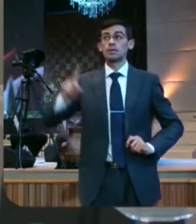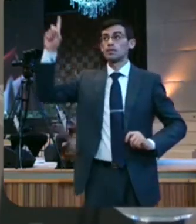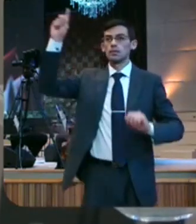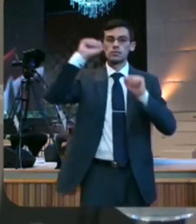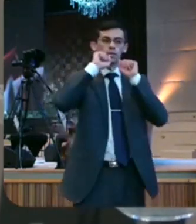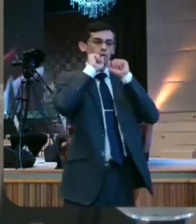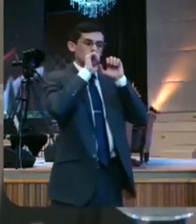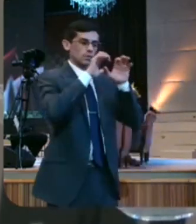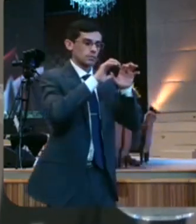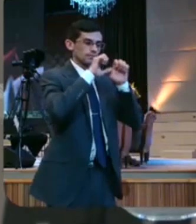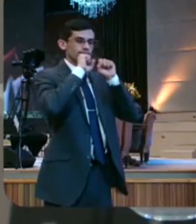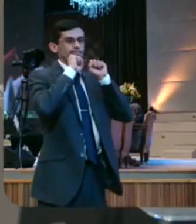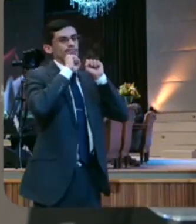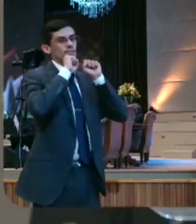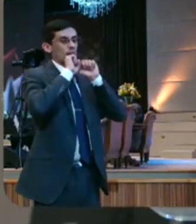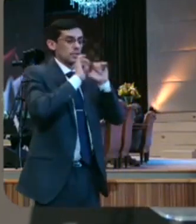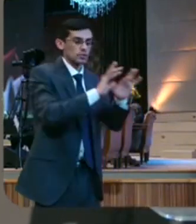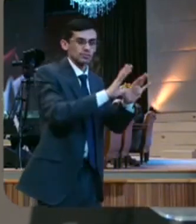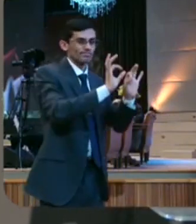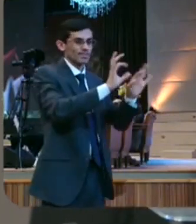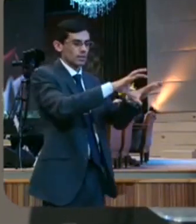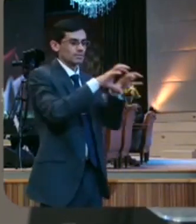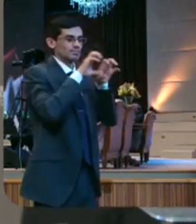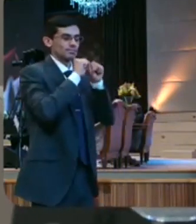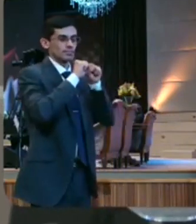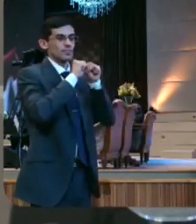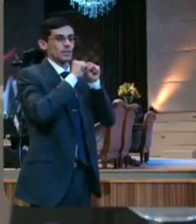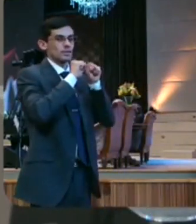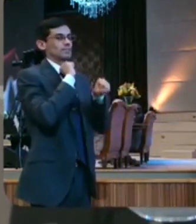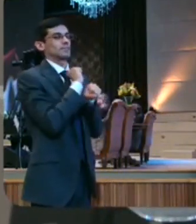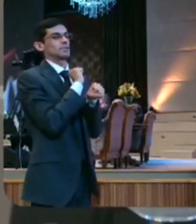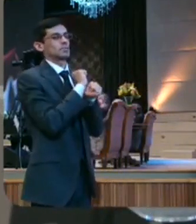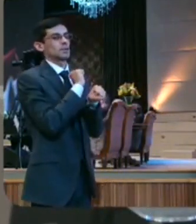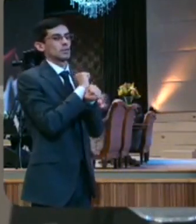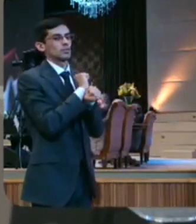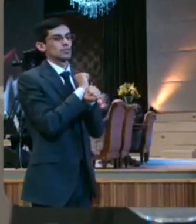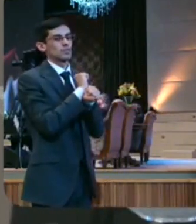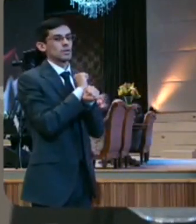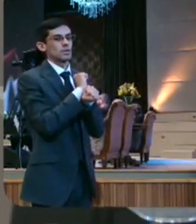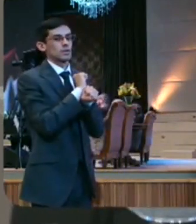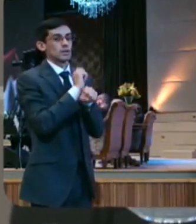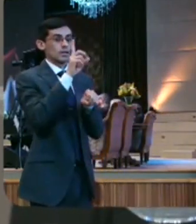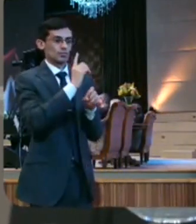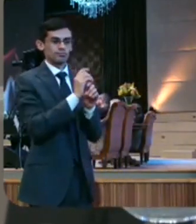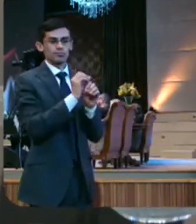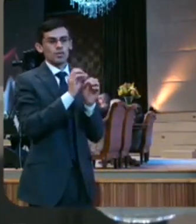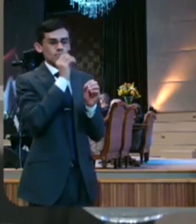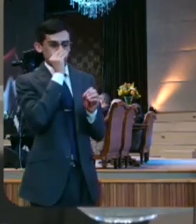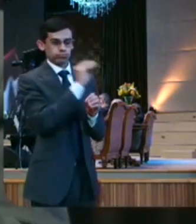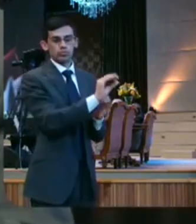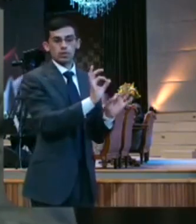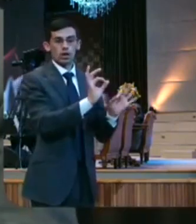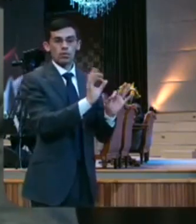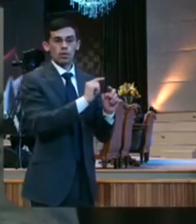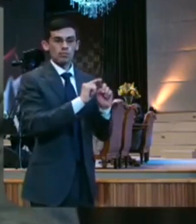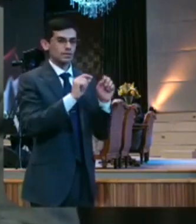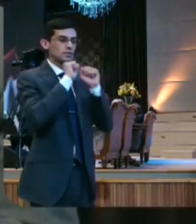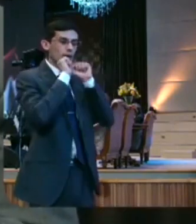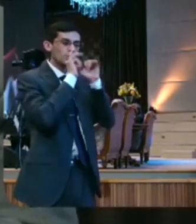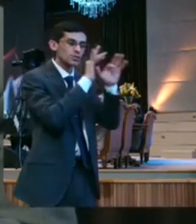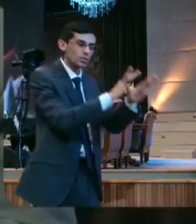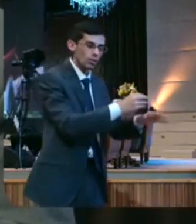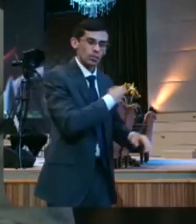retém as suas bênçãos. Não é que ele saiu do meio do seu povo, mas se ele abençoar o